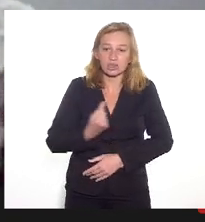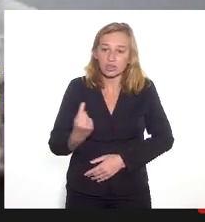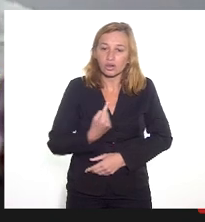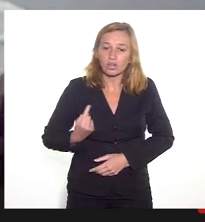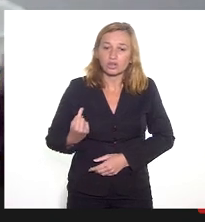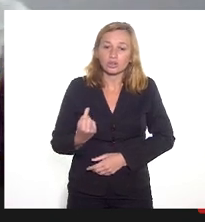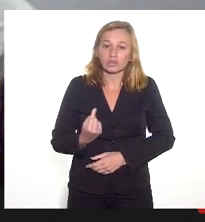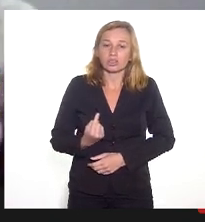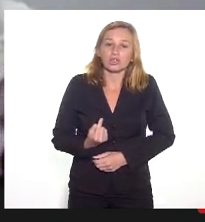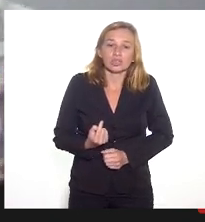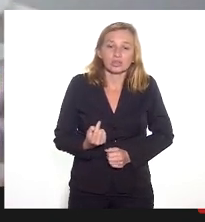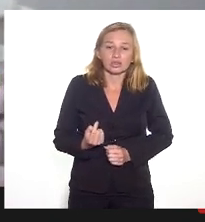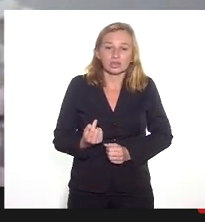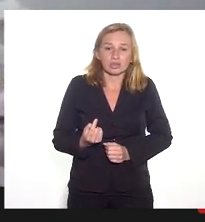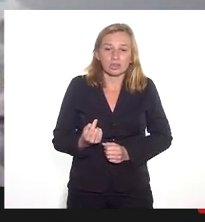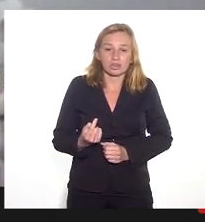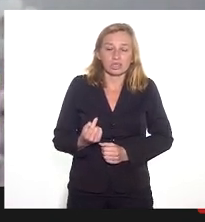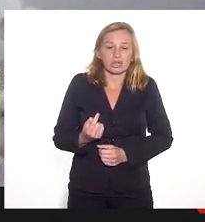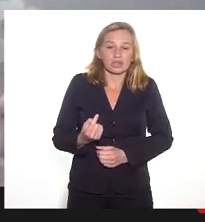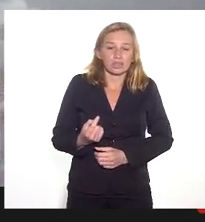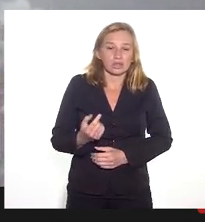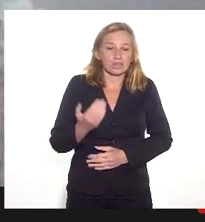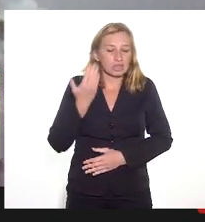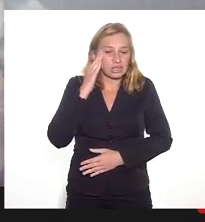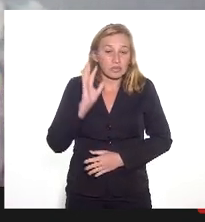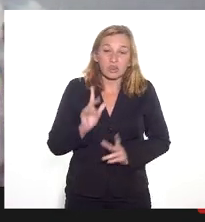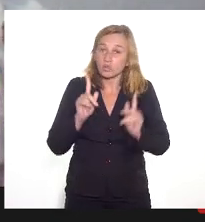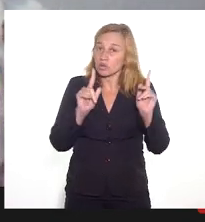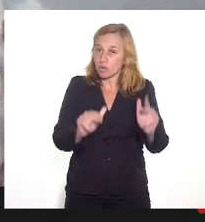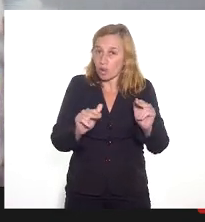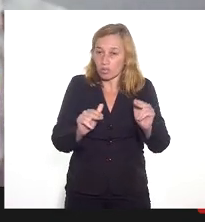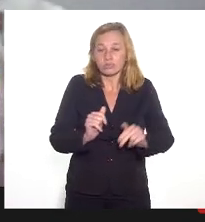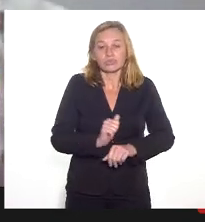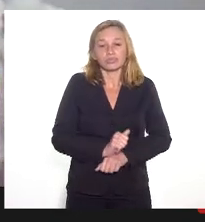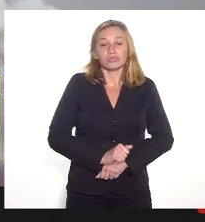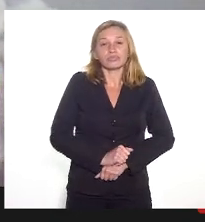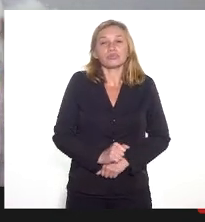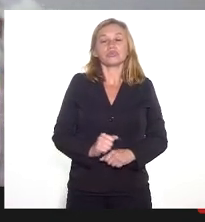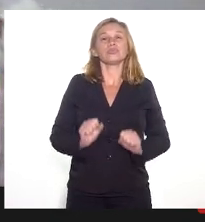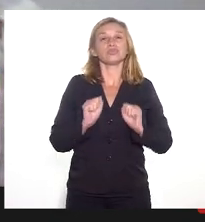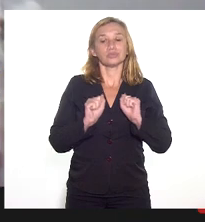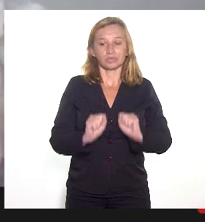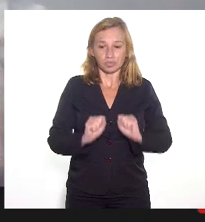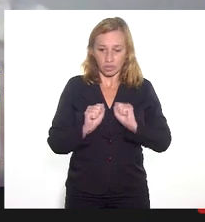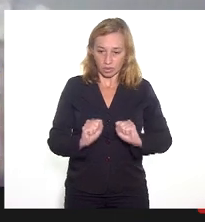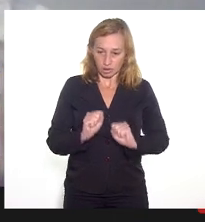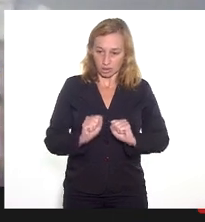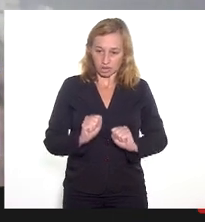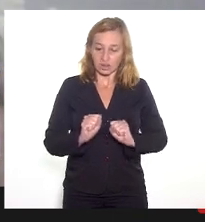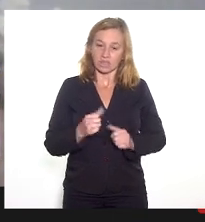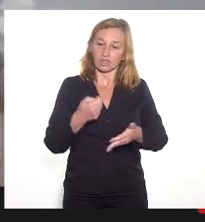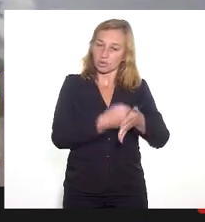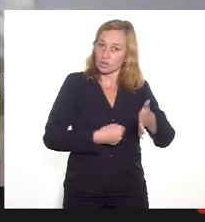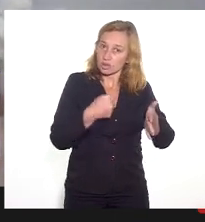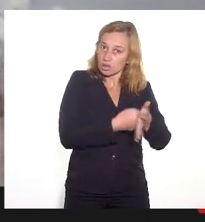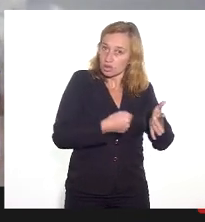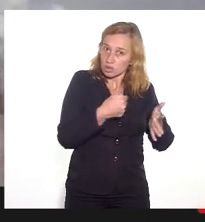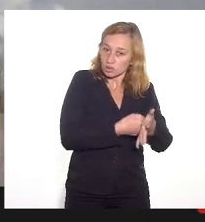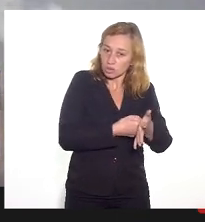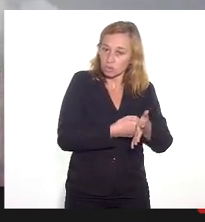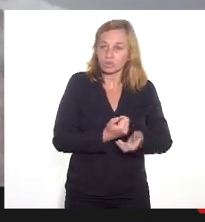todos comungamos do mesmo ideal, do ideal de que a gente possa fazer da nossa luta uma luta